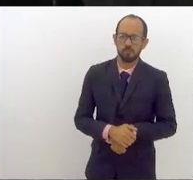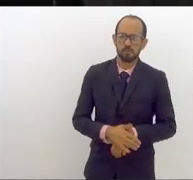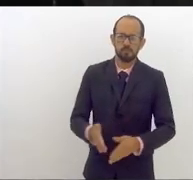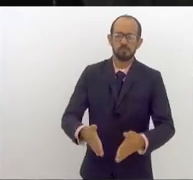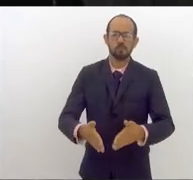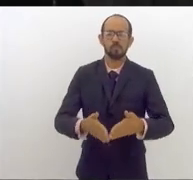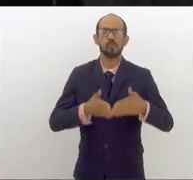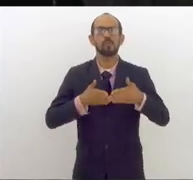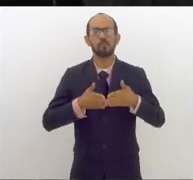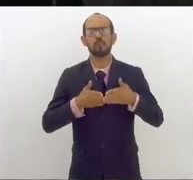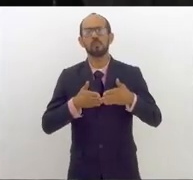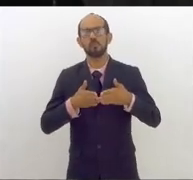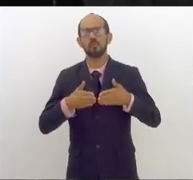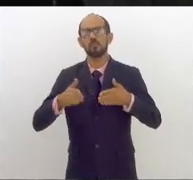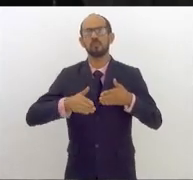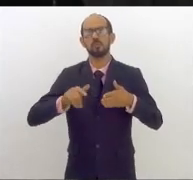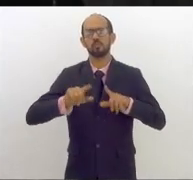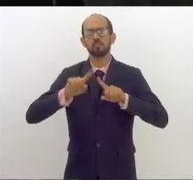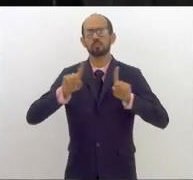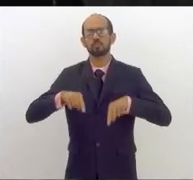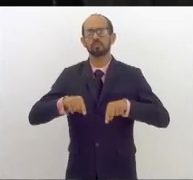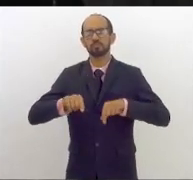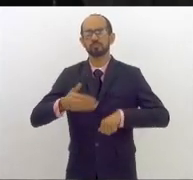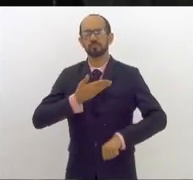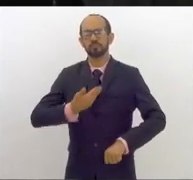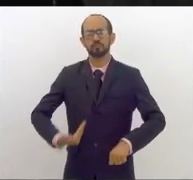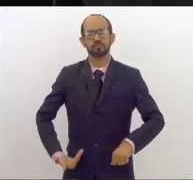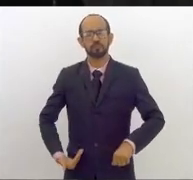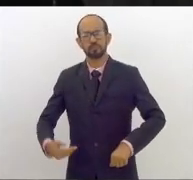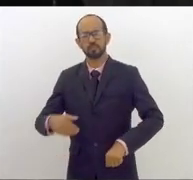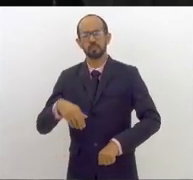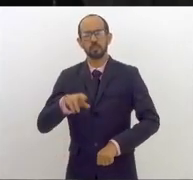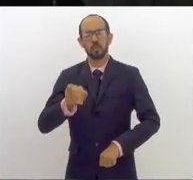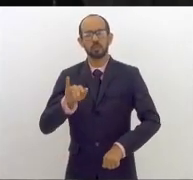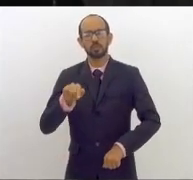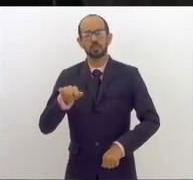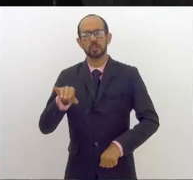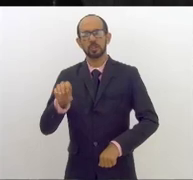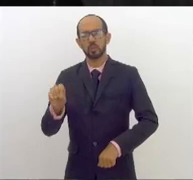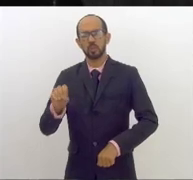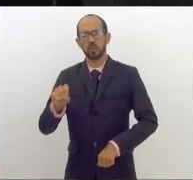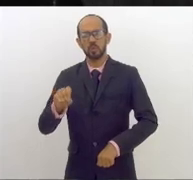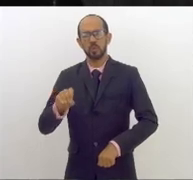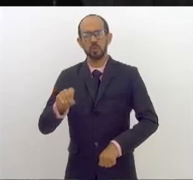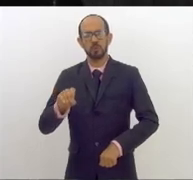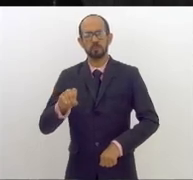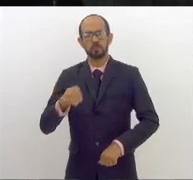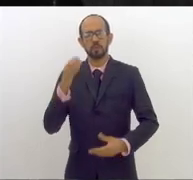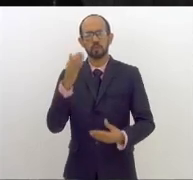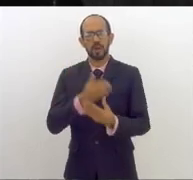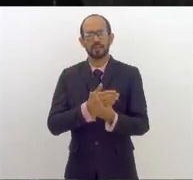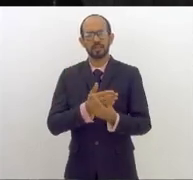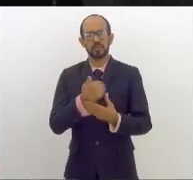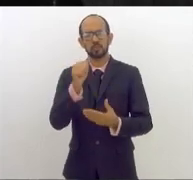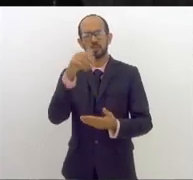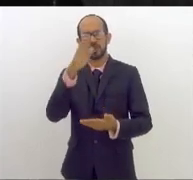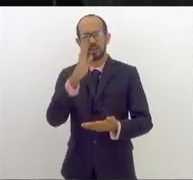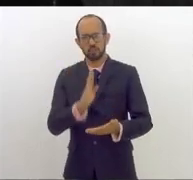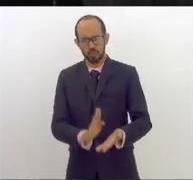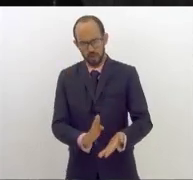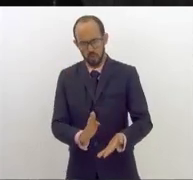afastamento do Servidor Rodrigo de saneto servidor do arquivo nacional portanto servidor Federal